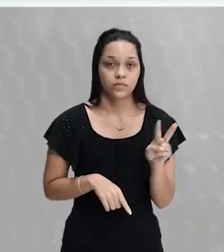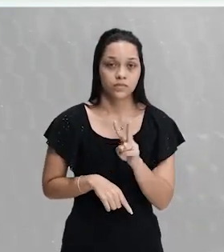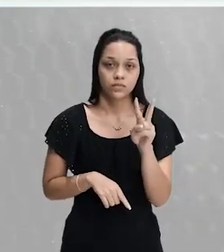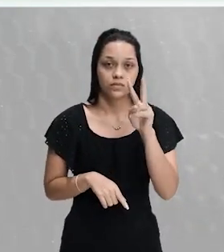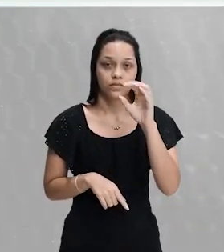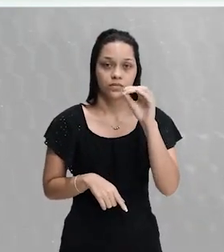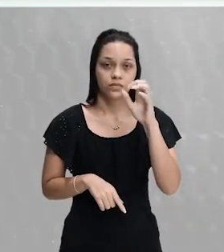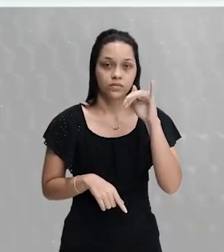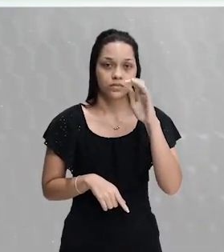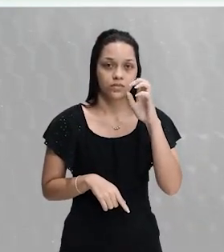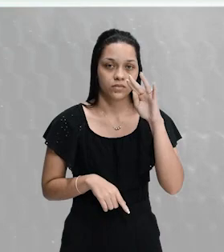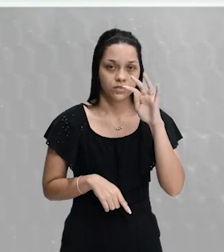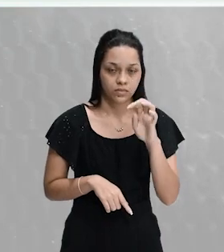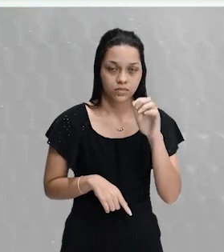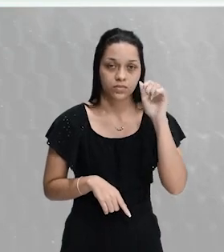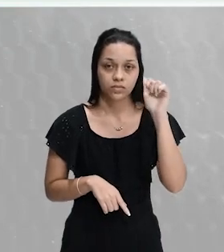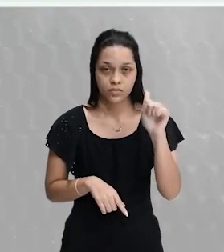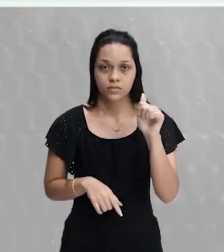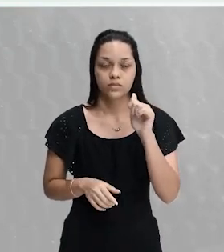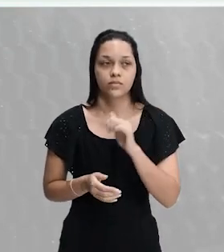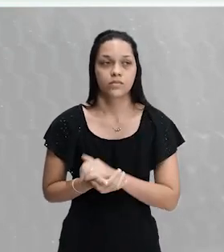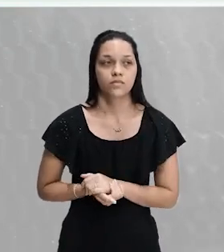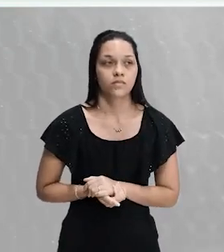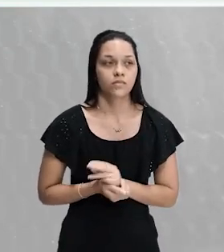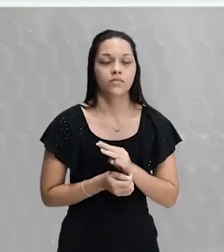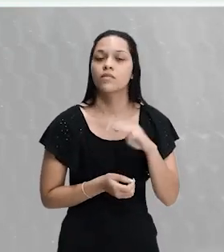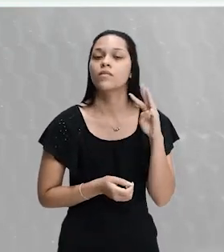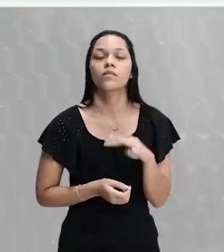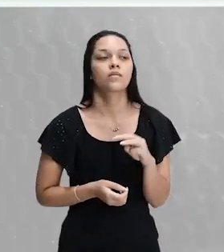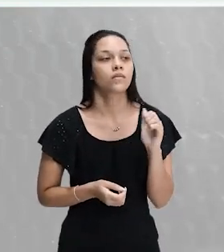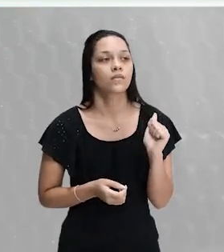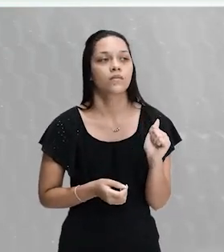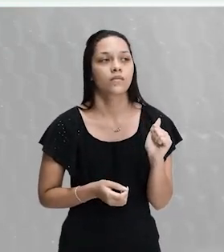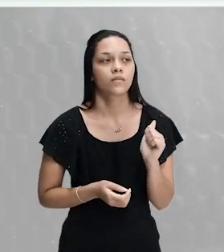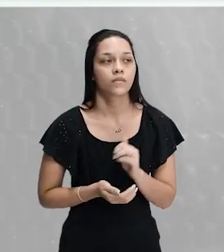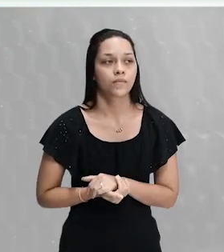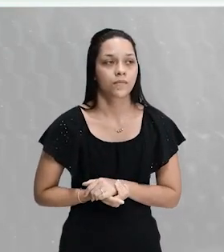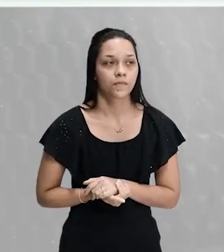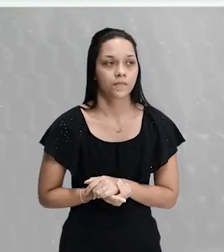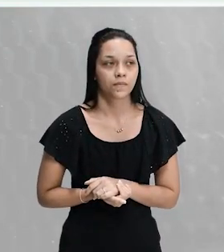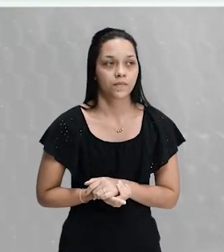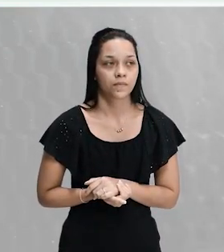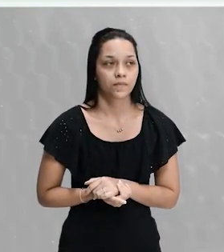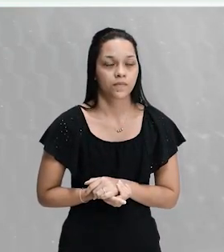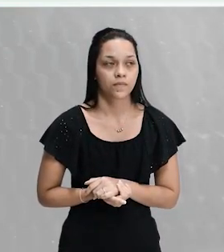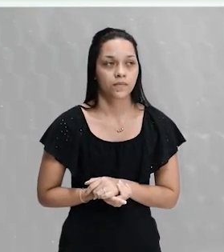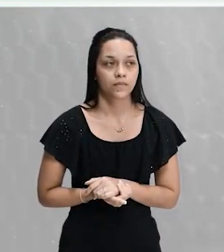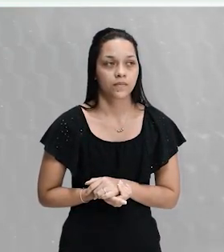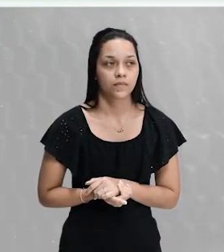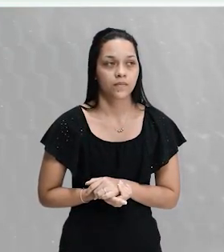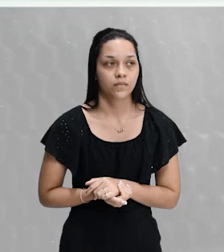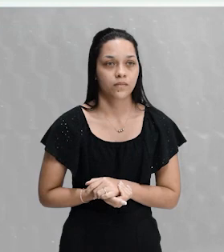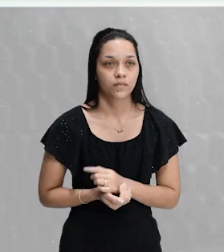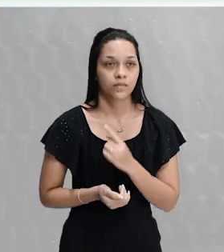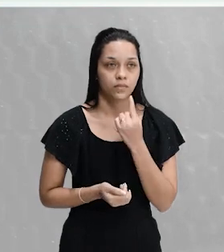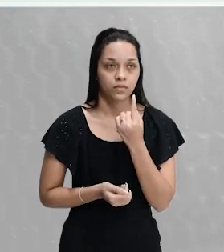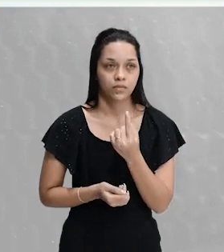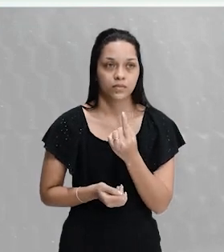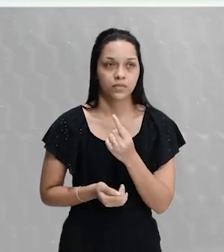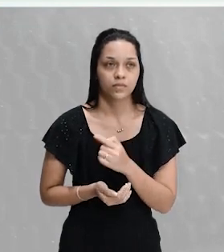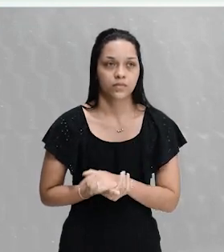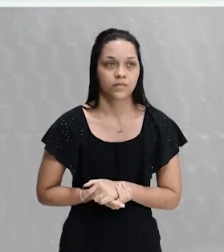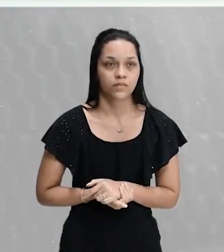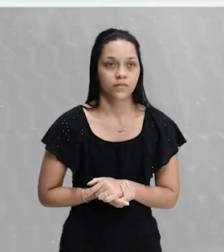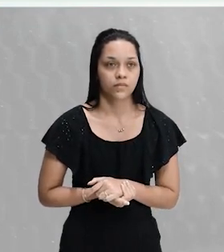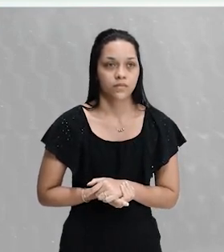do coeficiente a. Tá? Quem é o a dessa função aqui? Ó? Esse a aqui, dessa função, é 1.